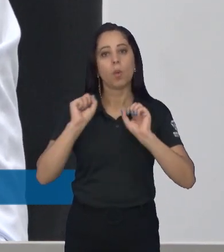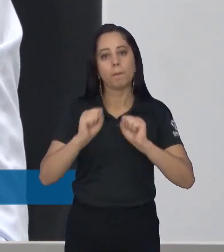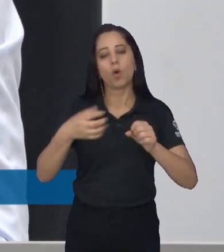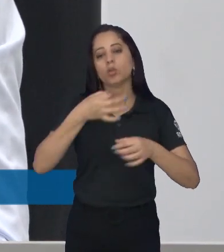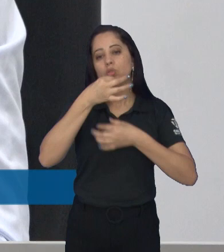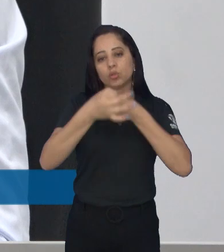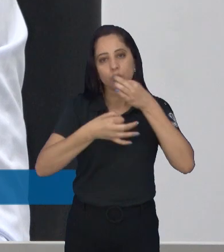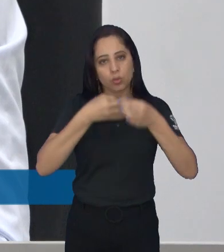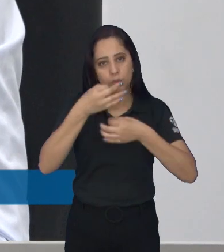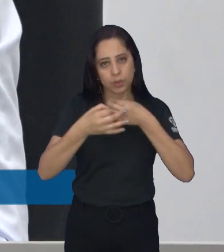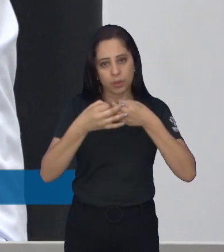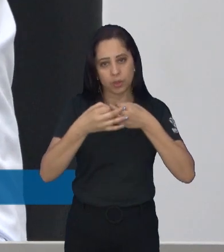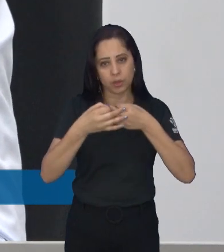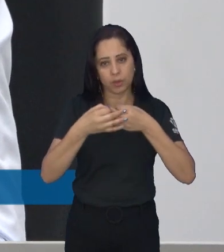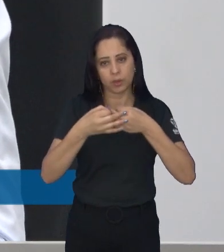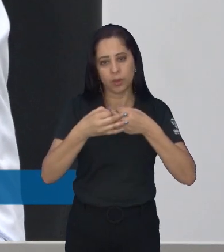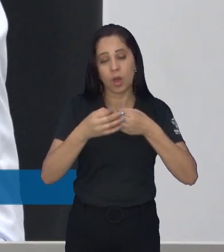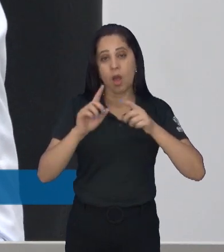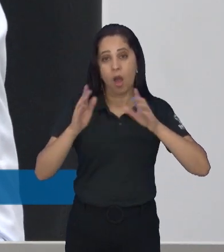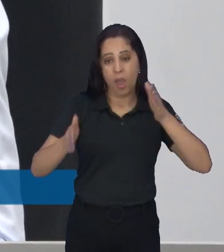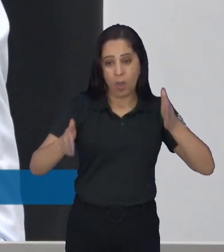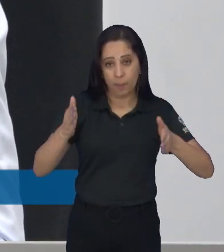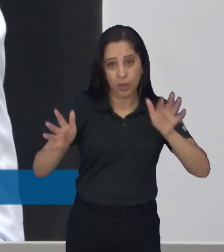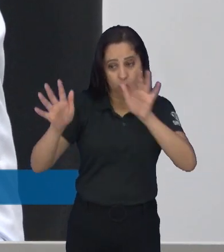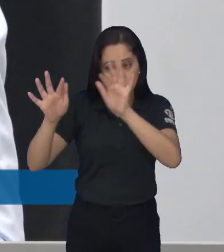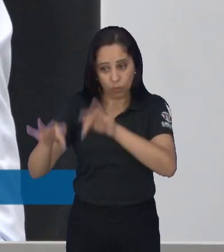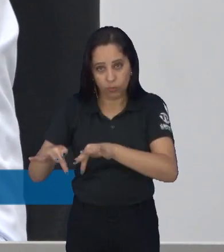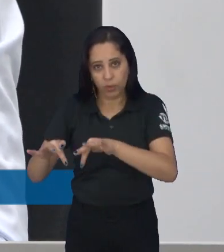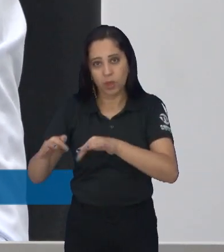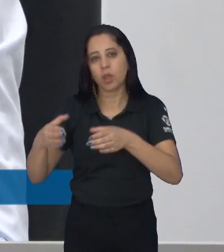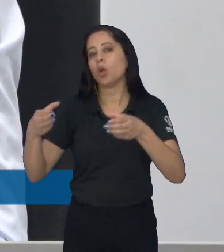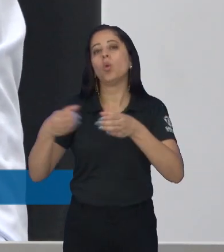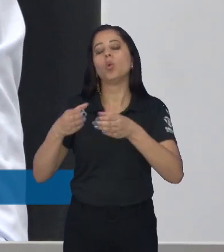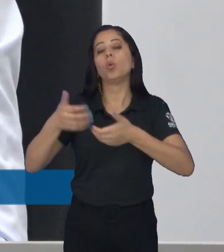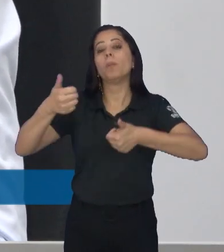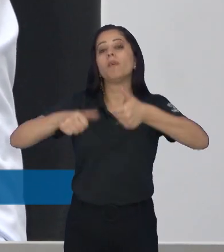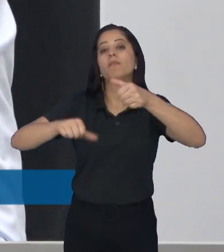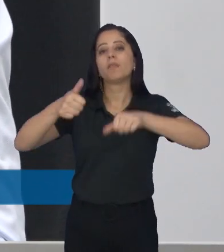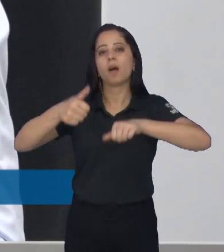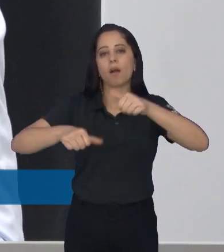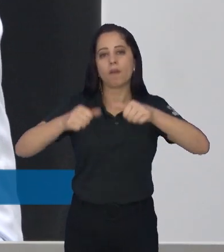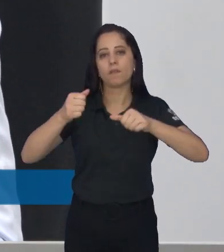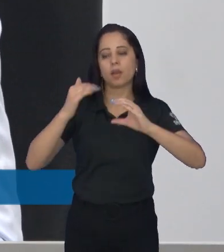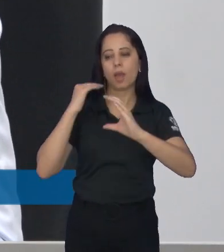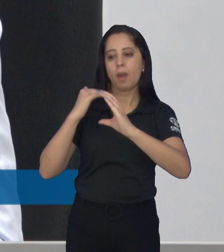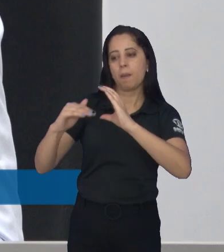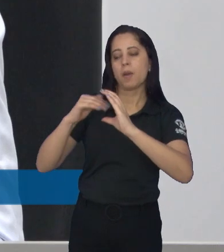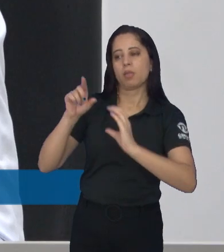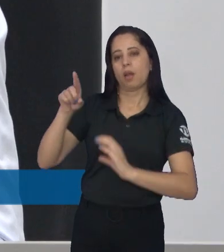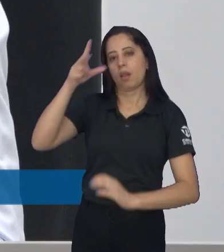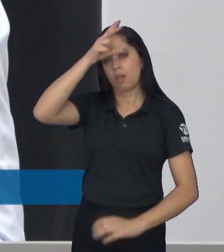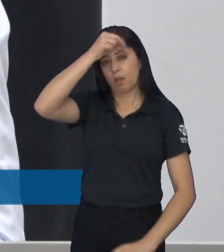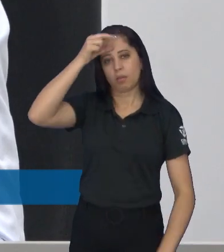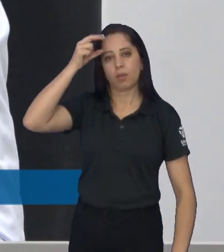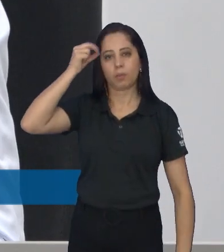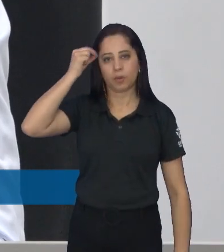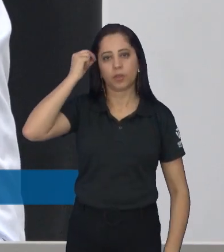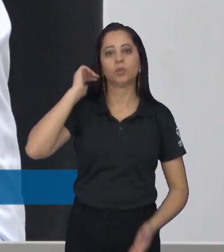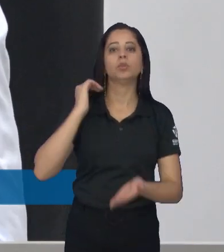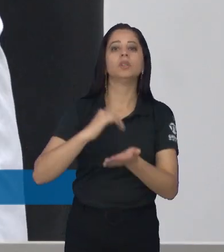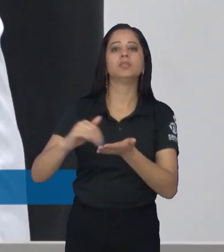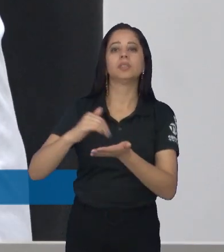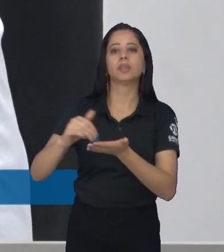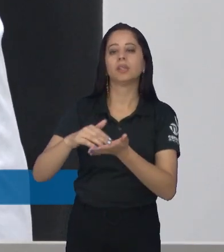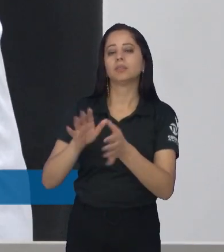prazo as sugestões serão analisadas pela comissão e encaminhadas para a Prefeitura Municipal para secretaria